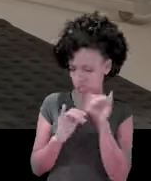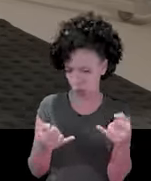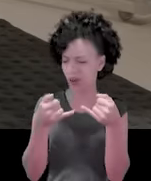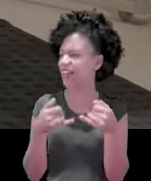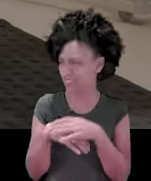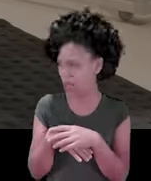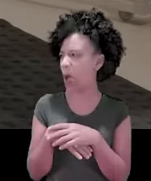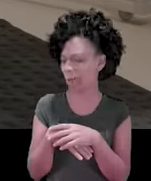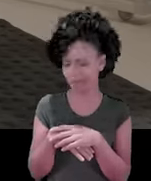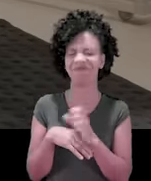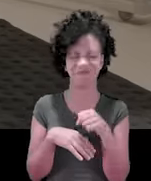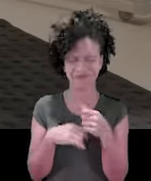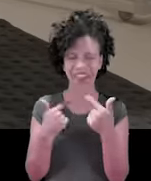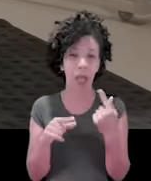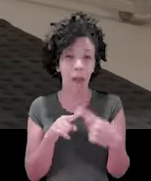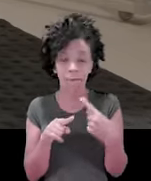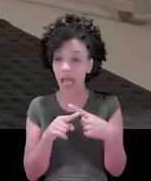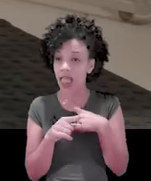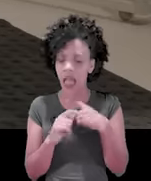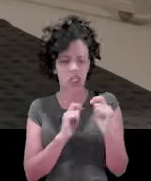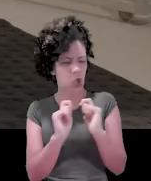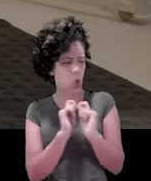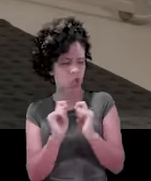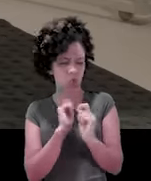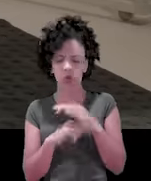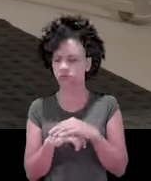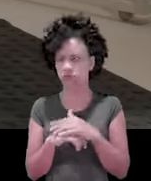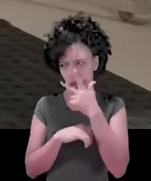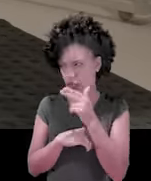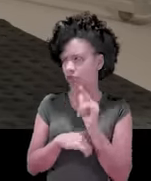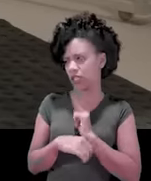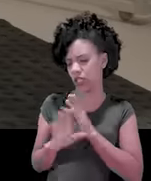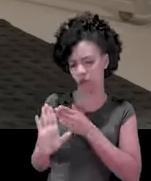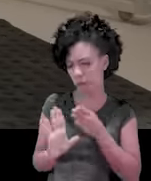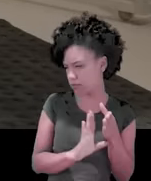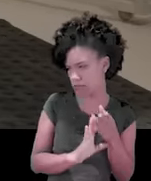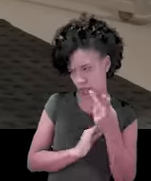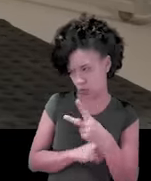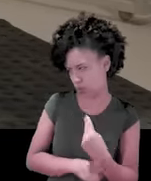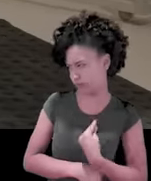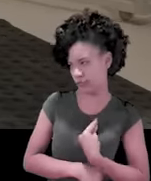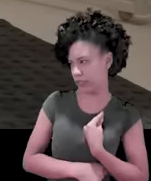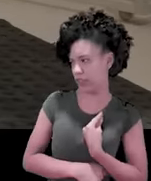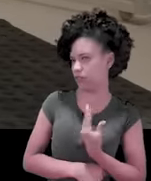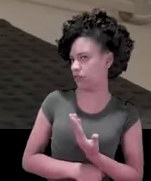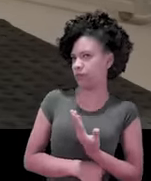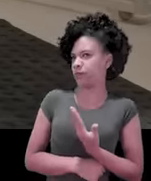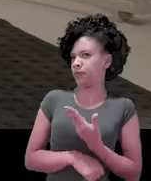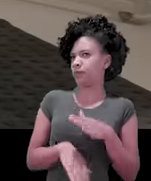conexão entre o que tem para ter essa frieza você deve ter tido algum processo em algum momento na tua vida